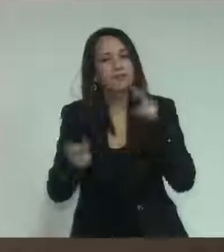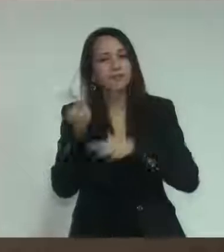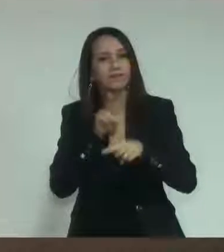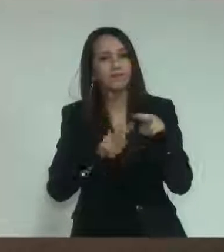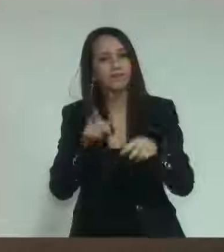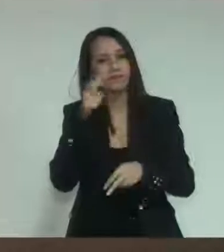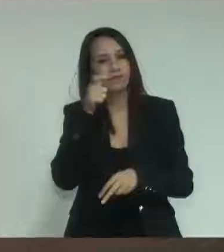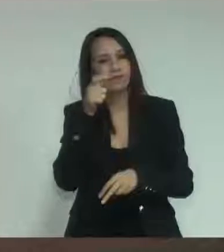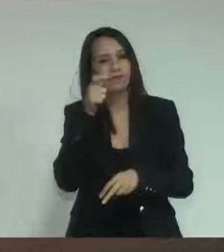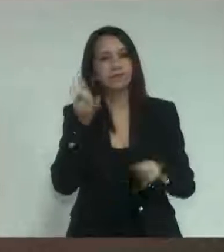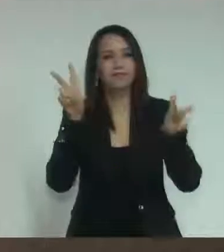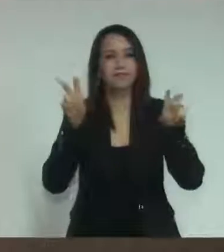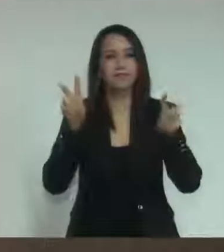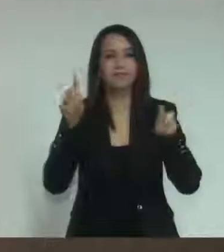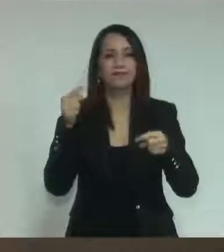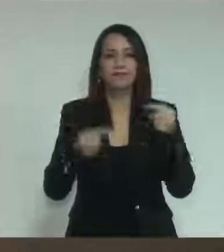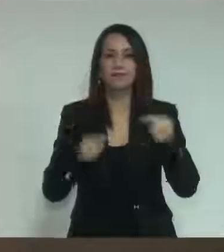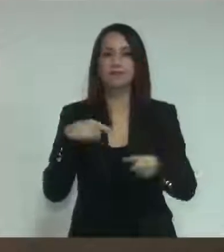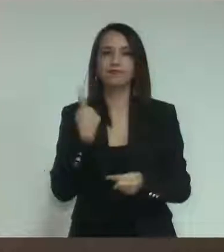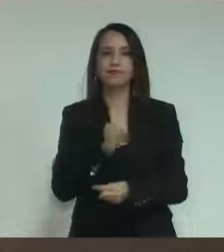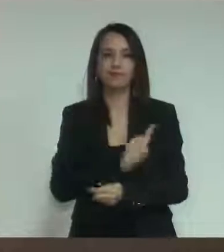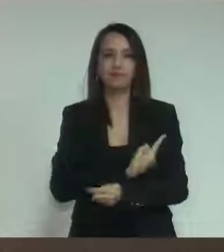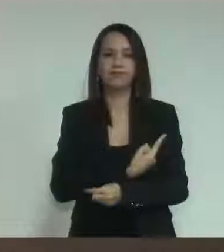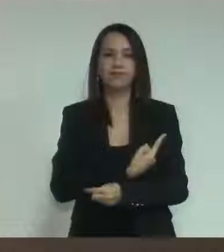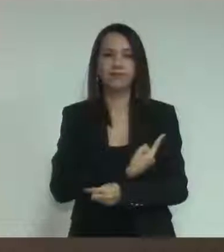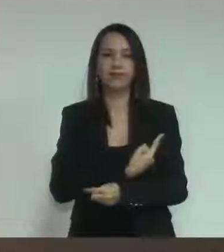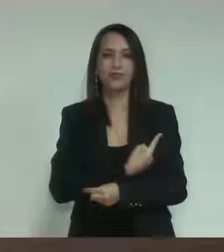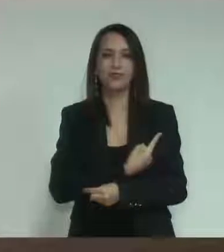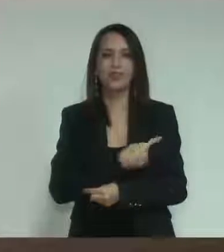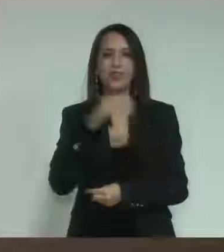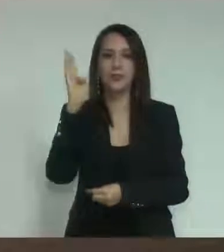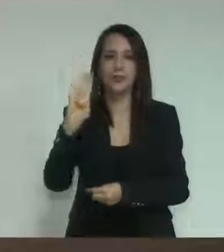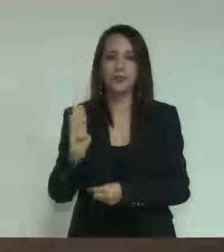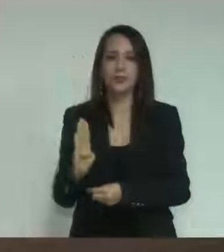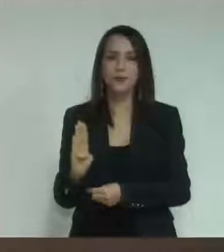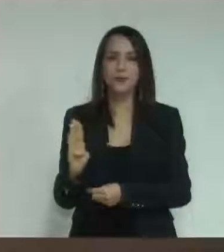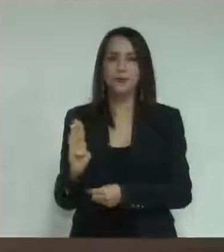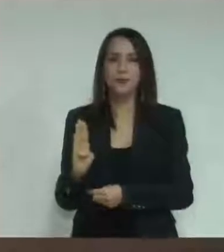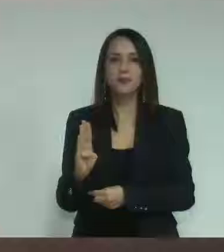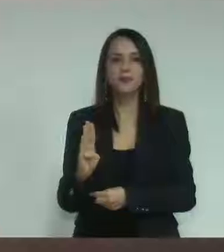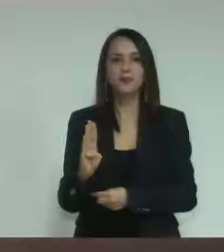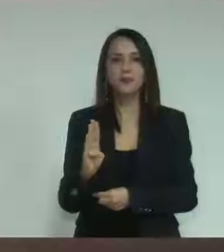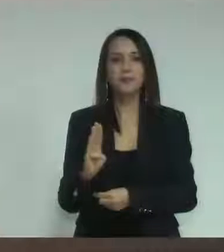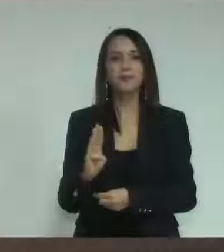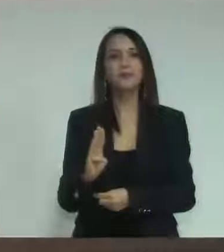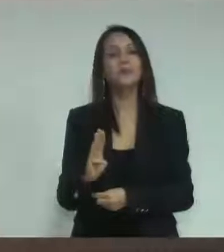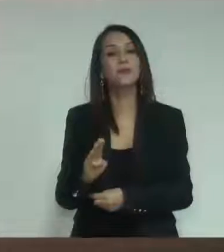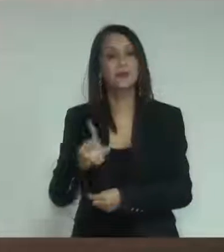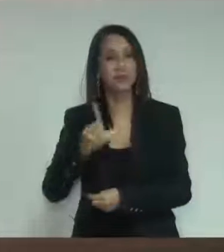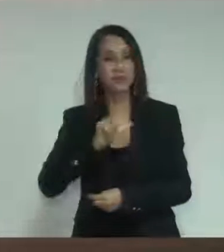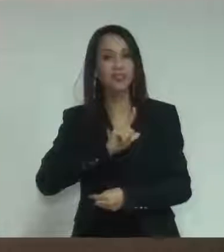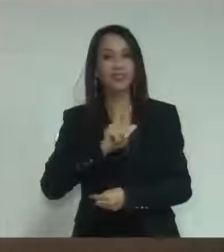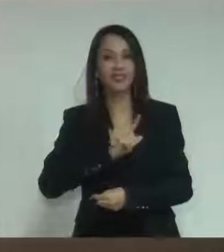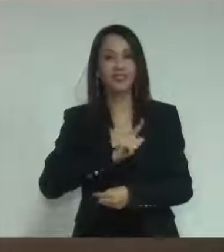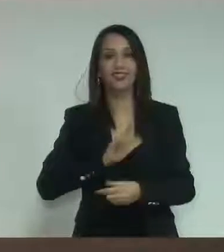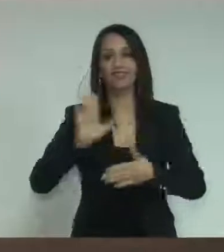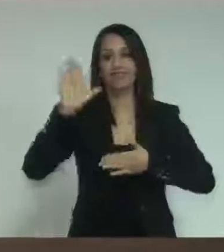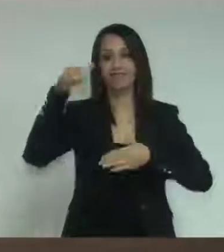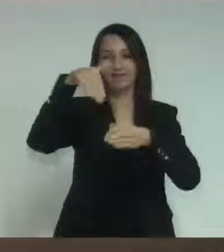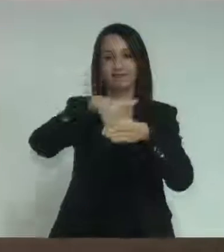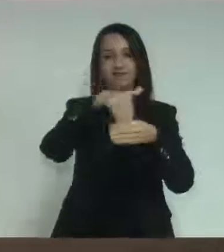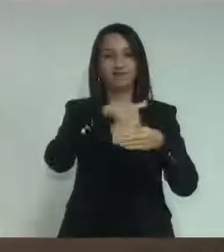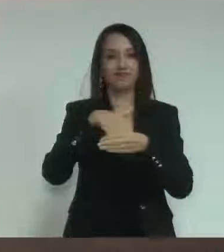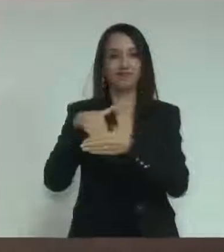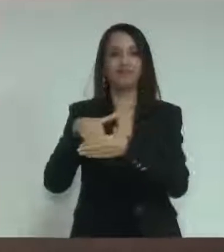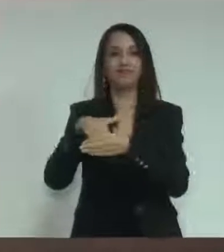que eu enxergo da questão política, né, no nosso país. Como a democracia ela é desafiadora, eu acho que é a palavra correta,